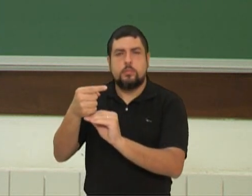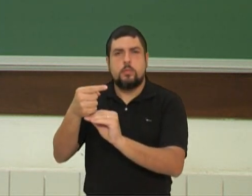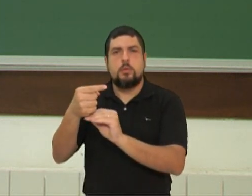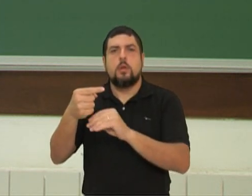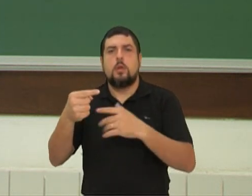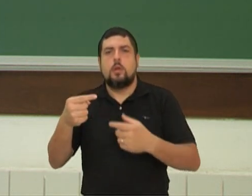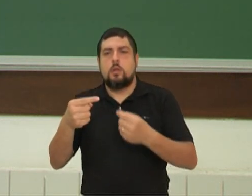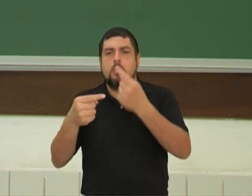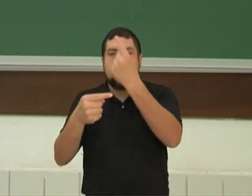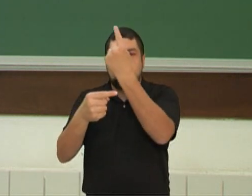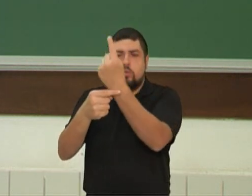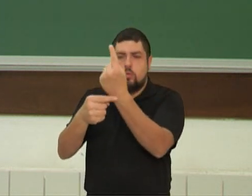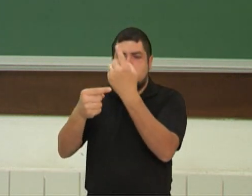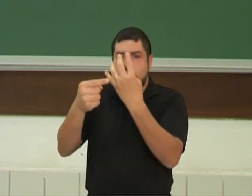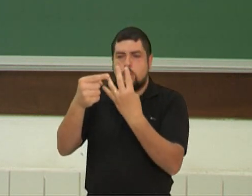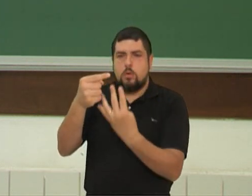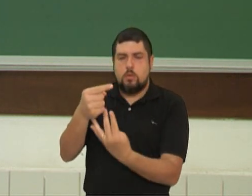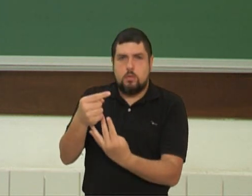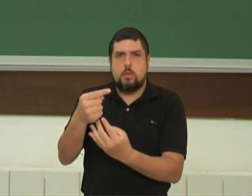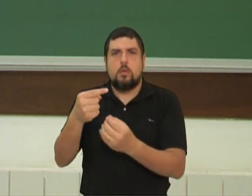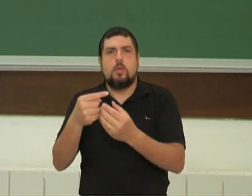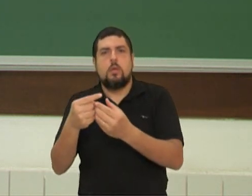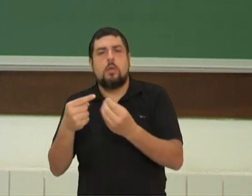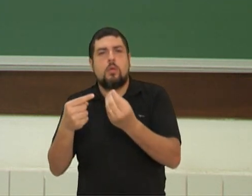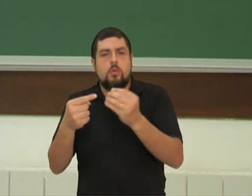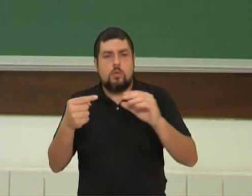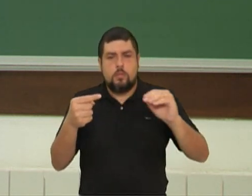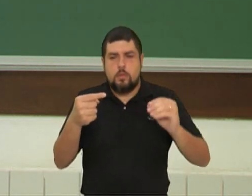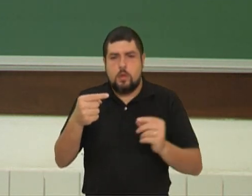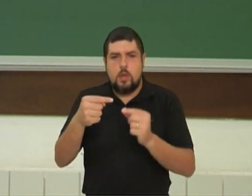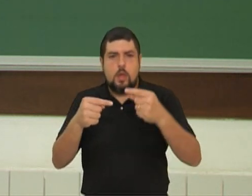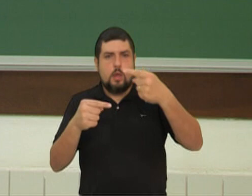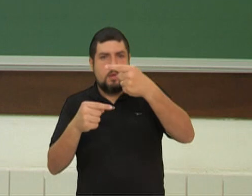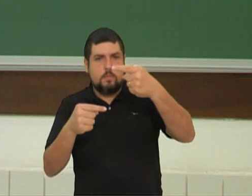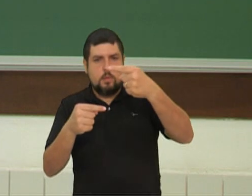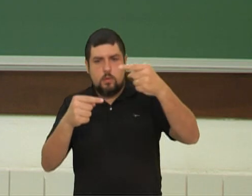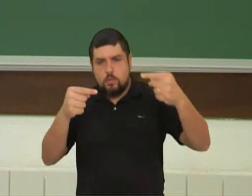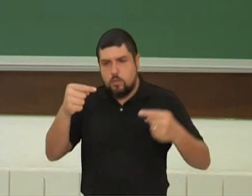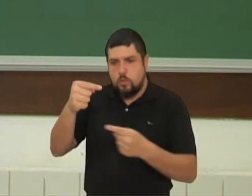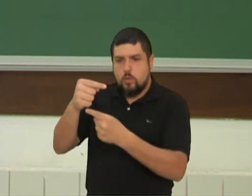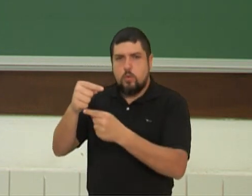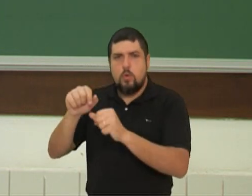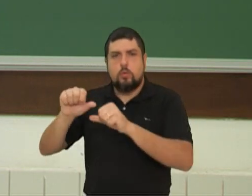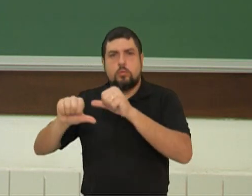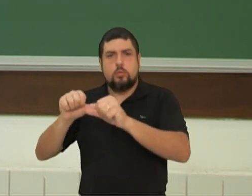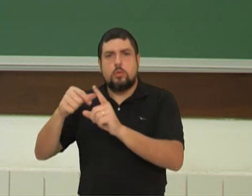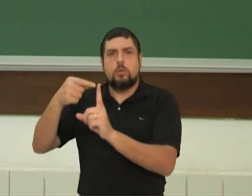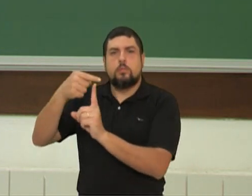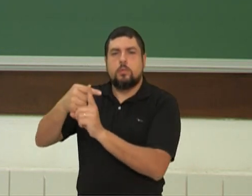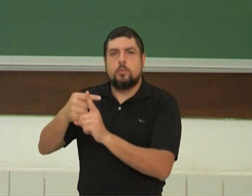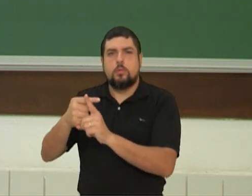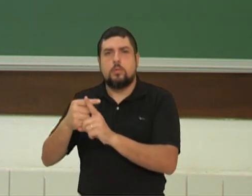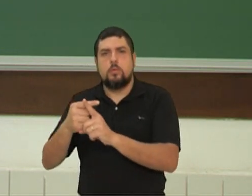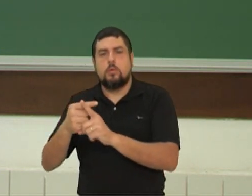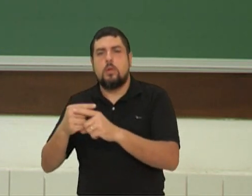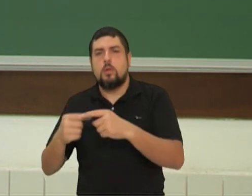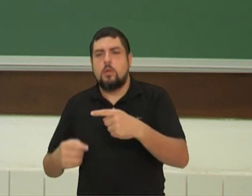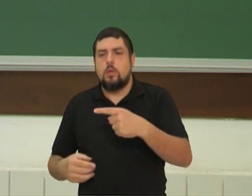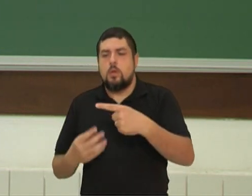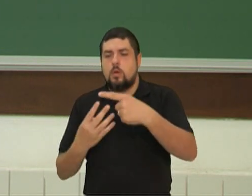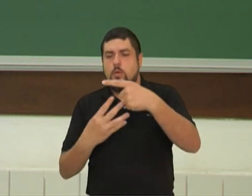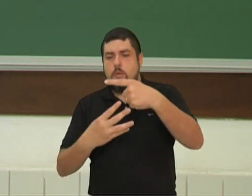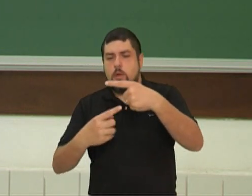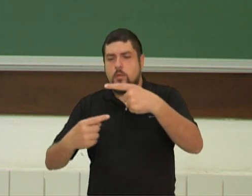seja, transforma esse expoente negativo no expoente positivo. Né? Aí fica 1 sobre 4 elevado a 1. 4 elevado a 1 é